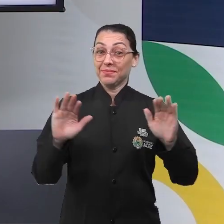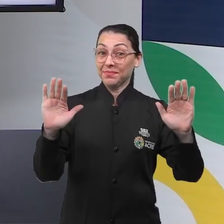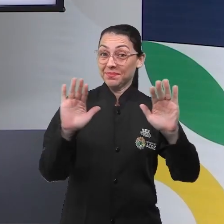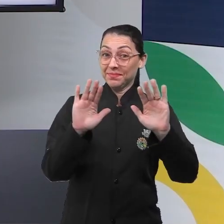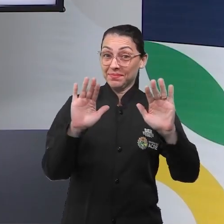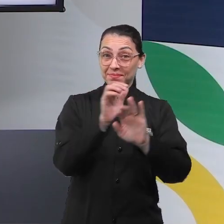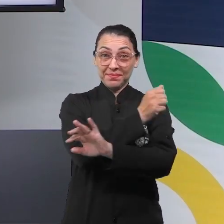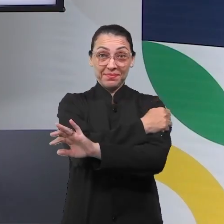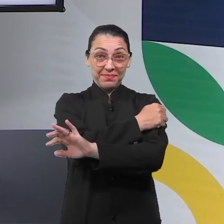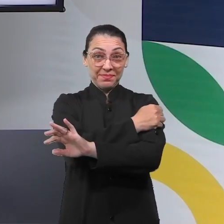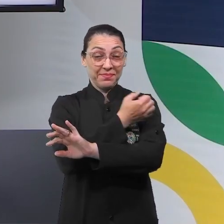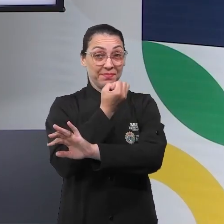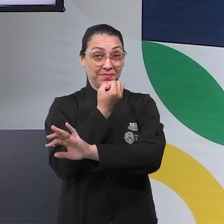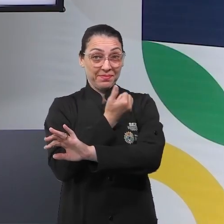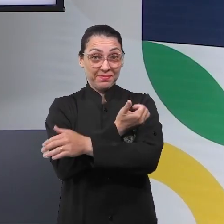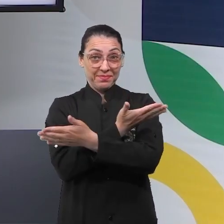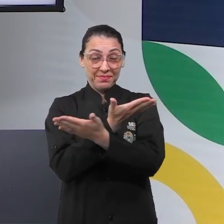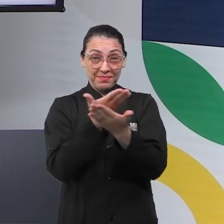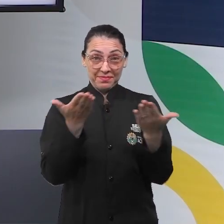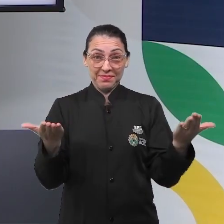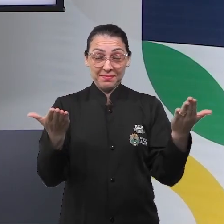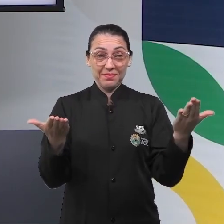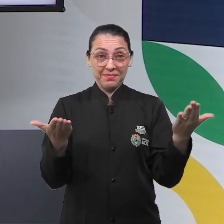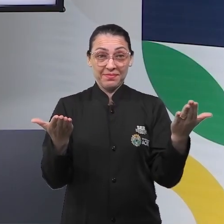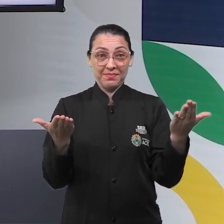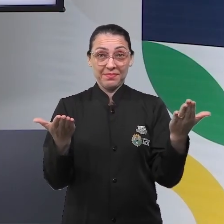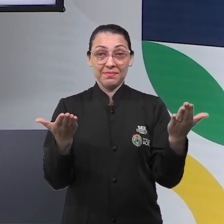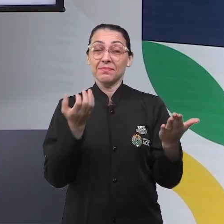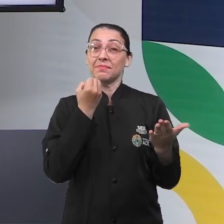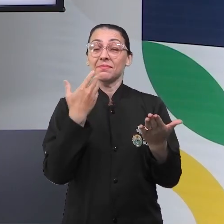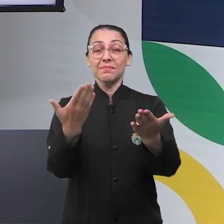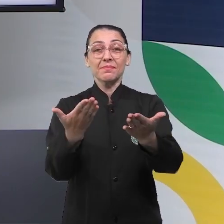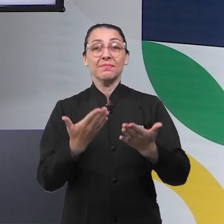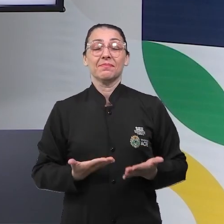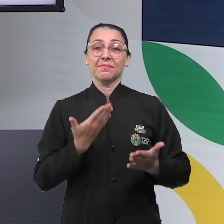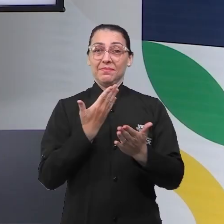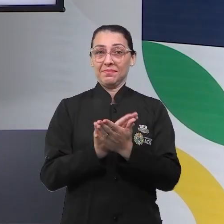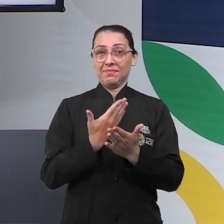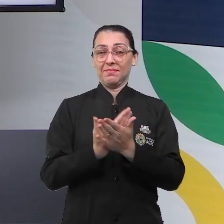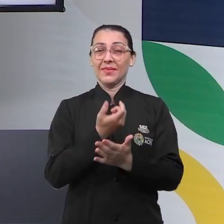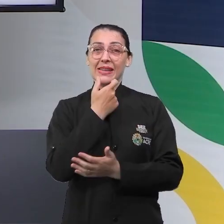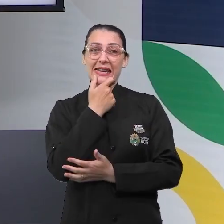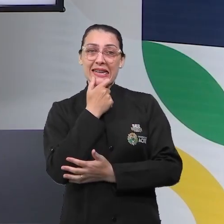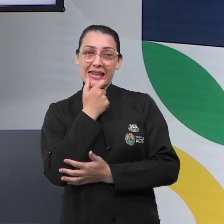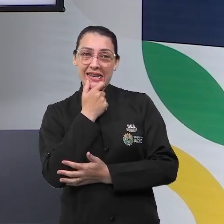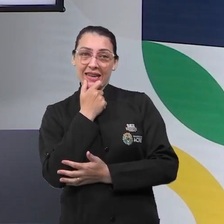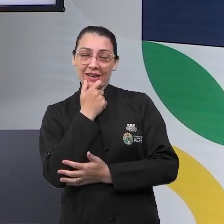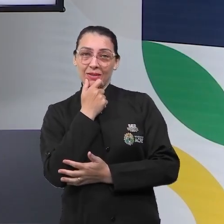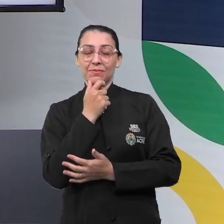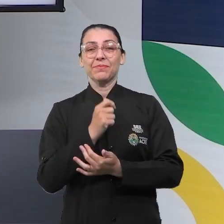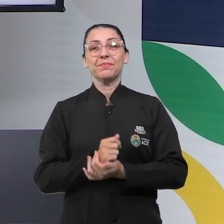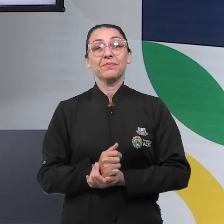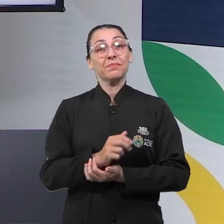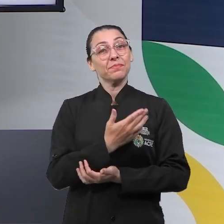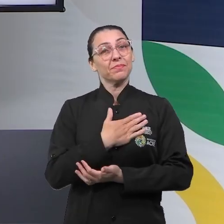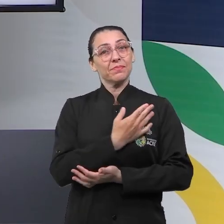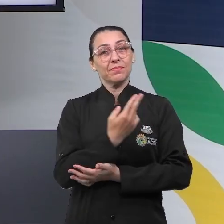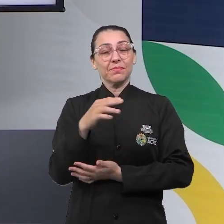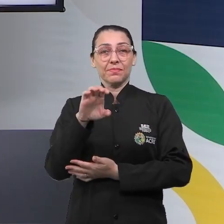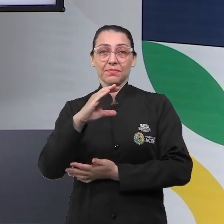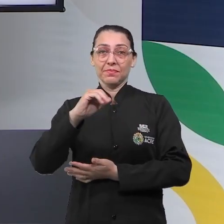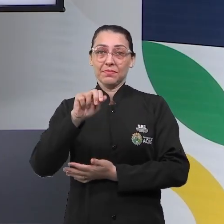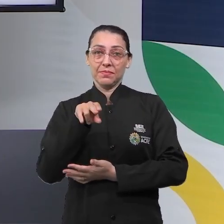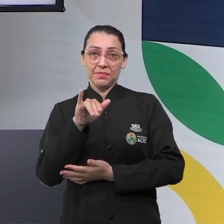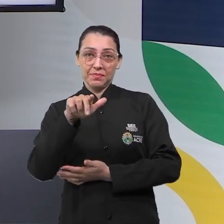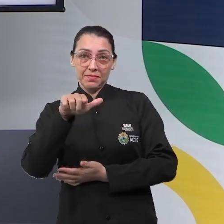Hello students! Olá alunos! Welcome to our English class. Bem-vindos à nossa aula de língua inglesa. Meu nome é